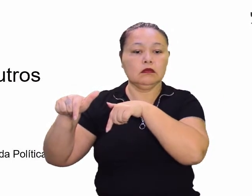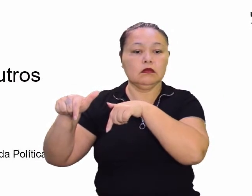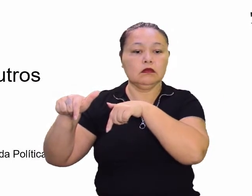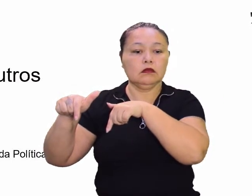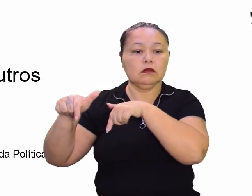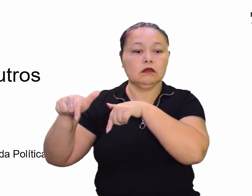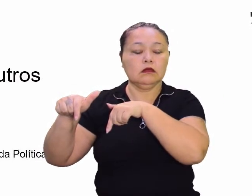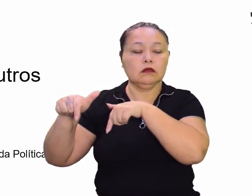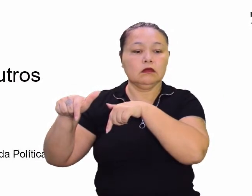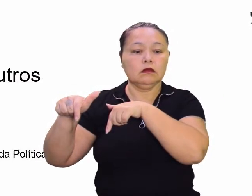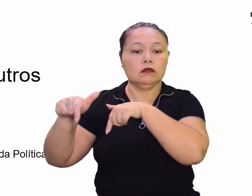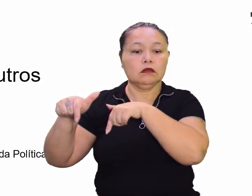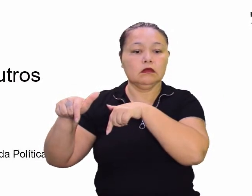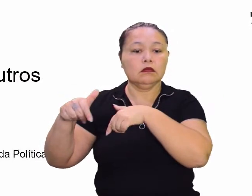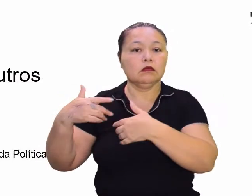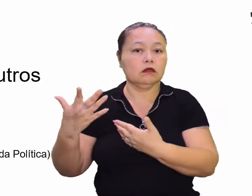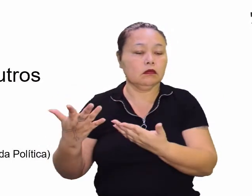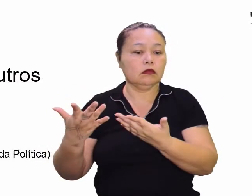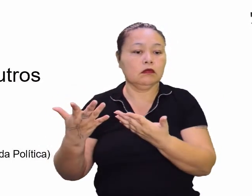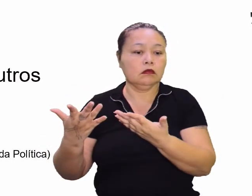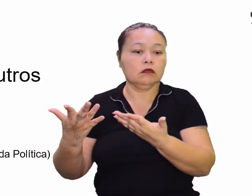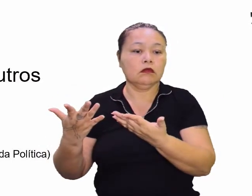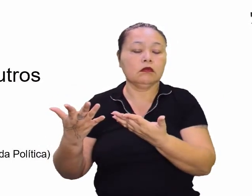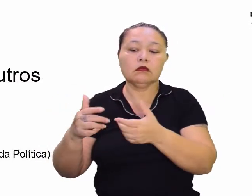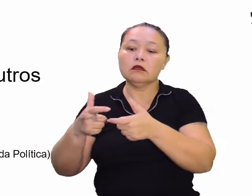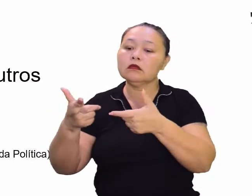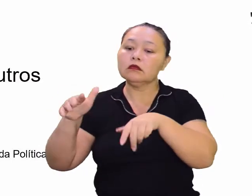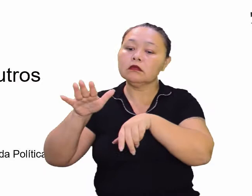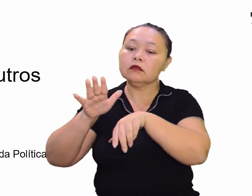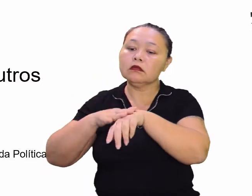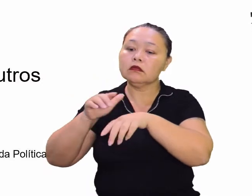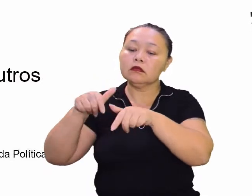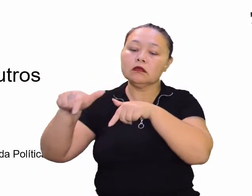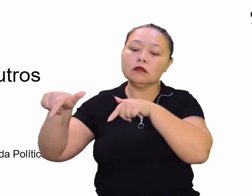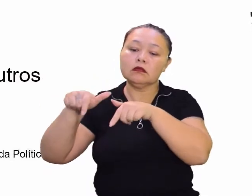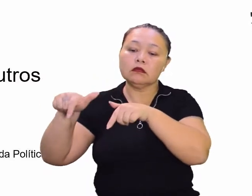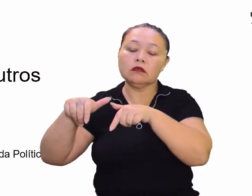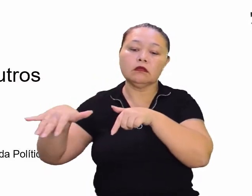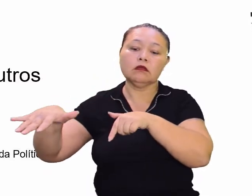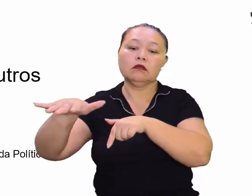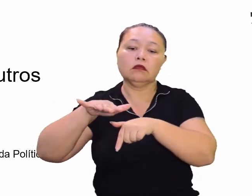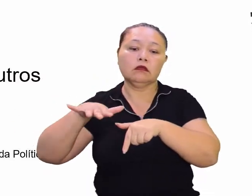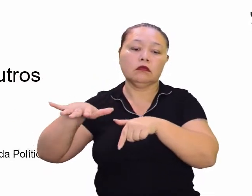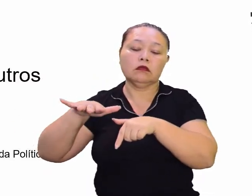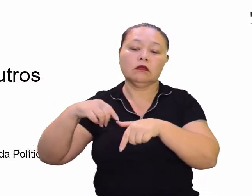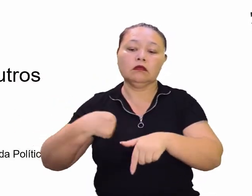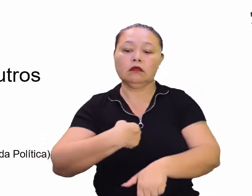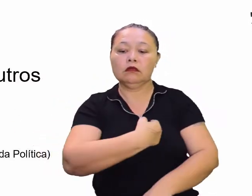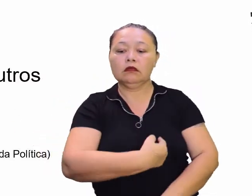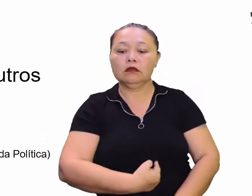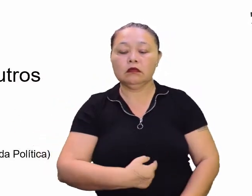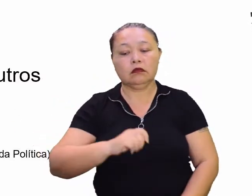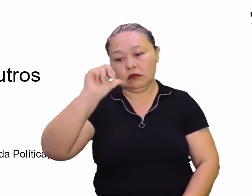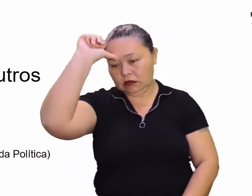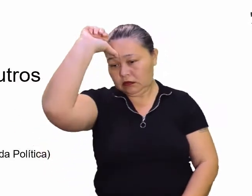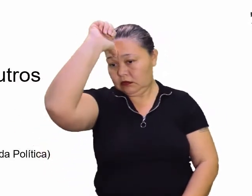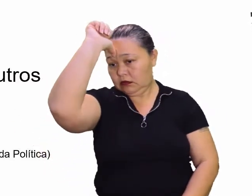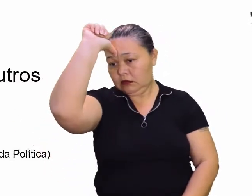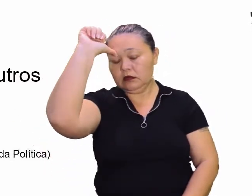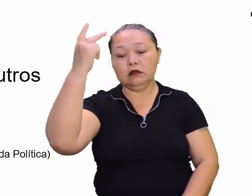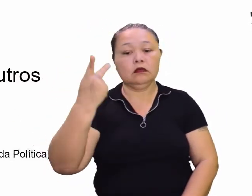Falar o quê? Claro que a grande oferta de mão de obra vai ser principalmente onde? China e